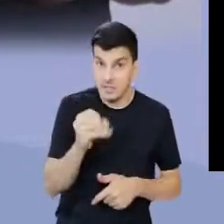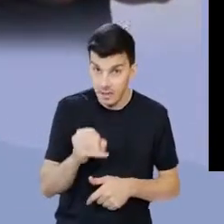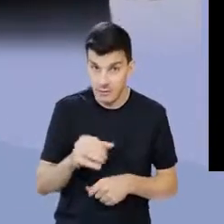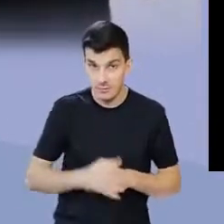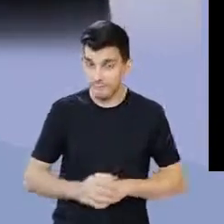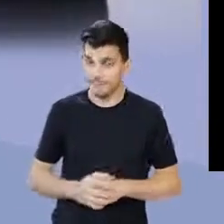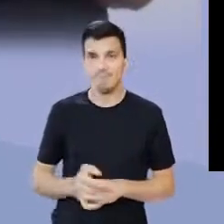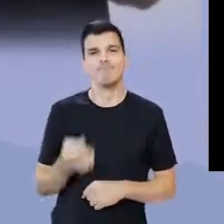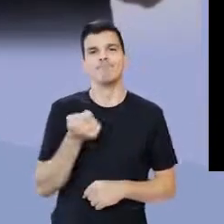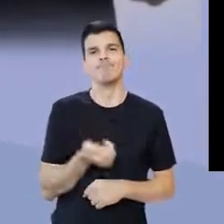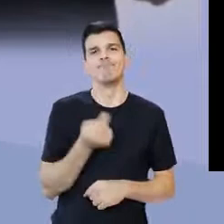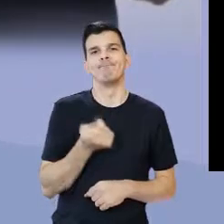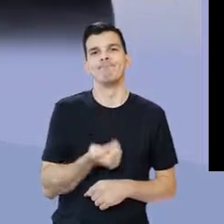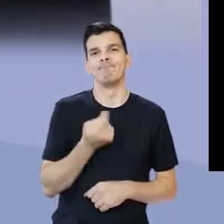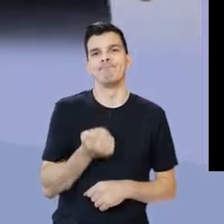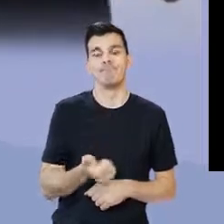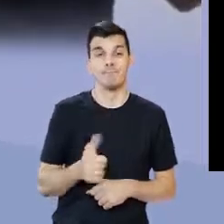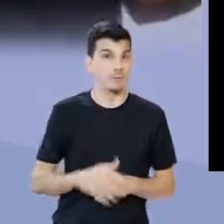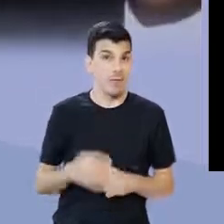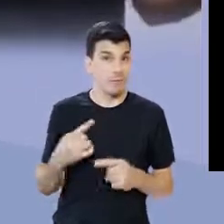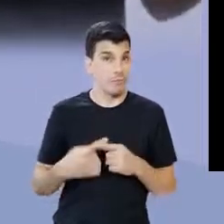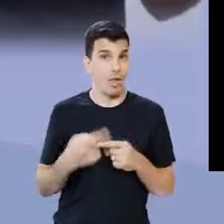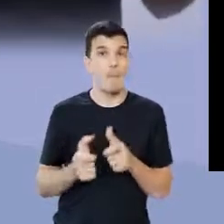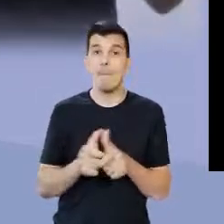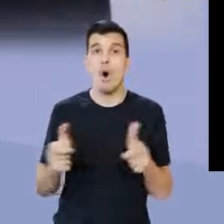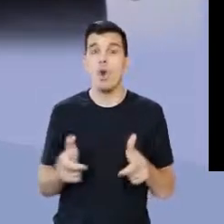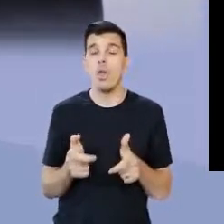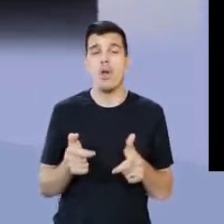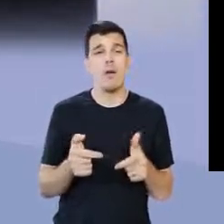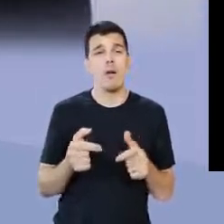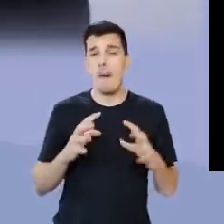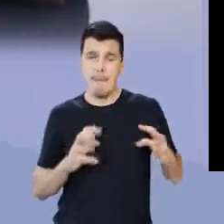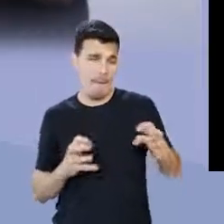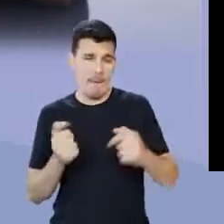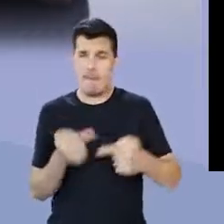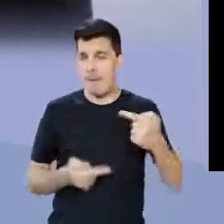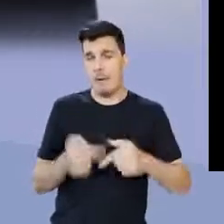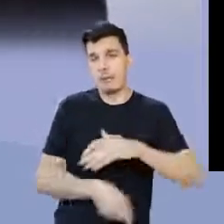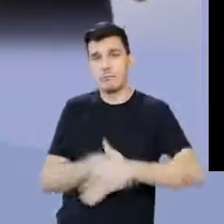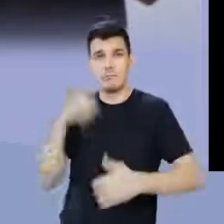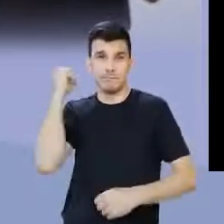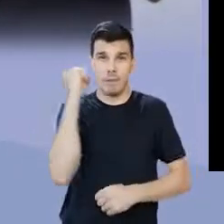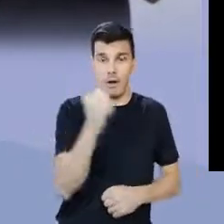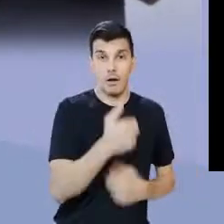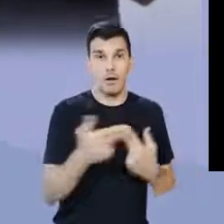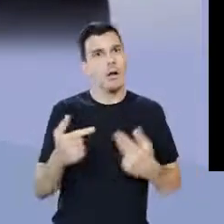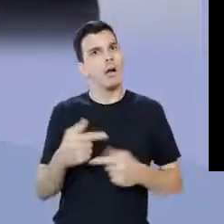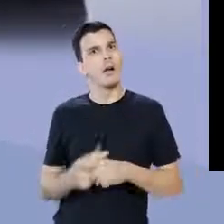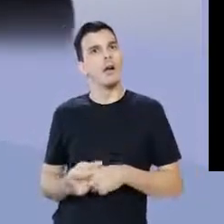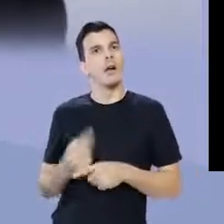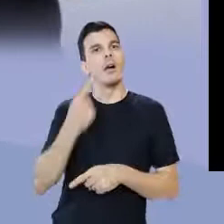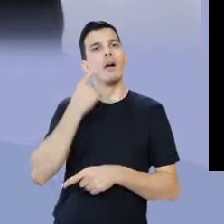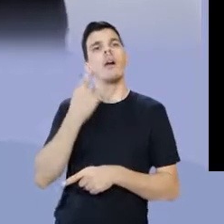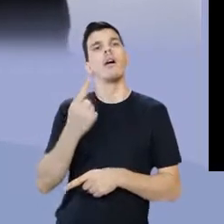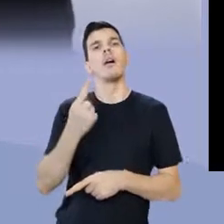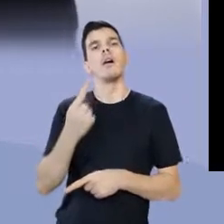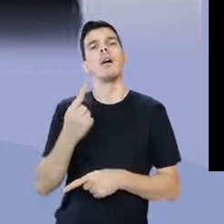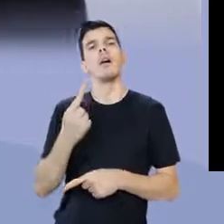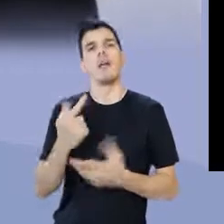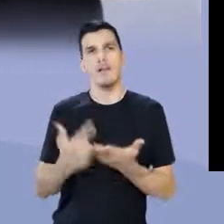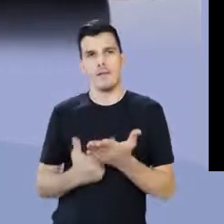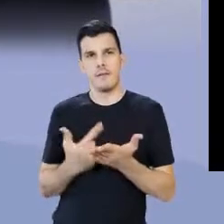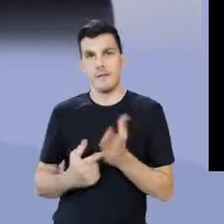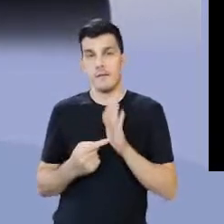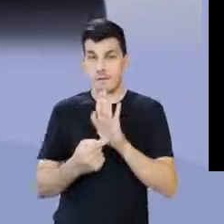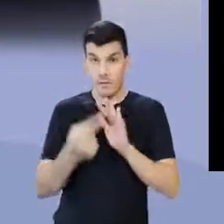você. Poucos. Já que é uma cidade militar, poucos chegavam a 60 anos. Opa! Quando você lê o seu livro didático,